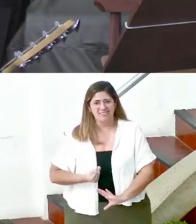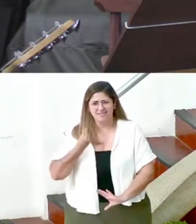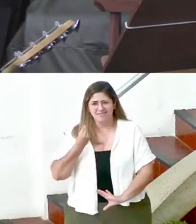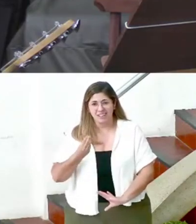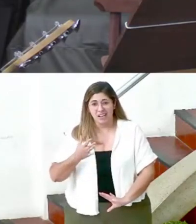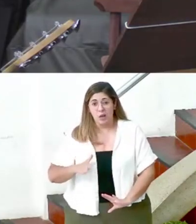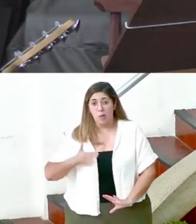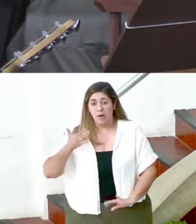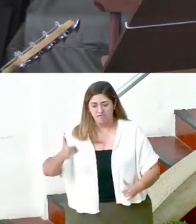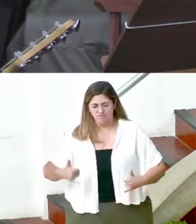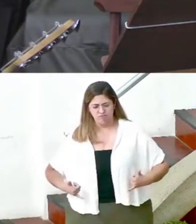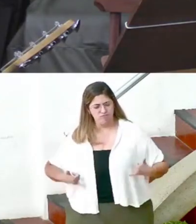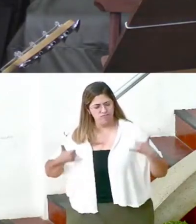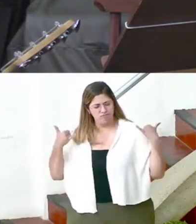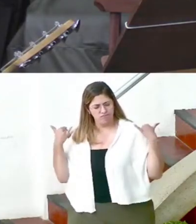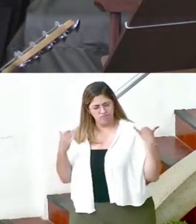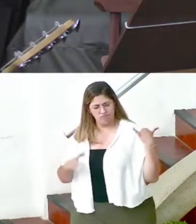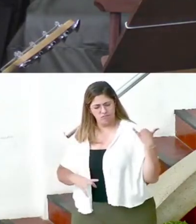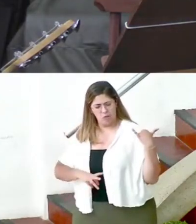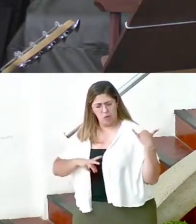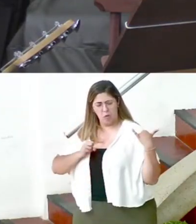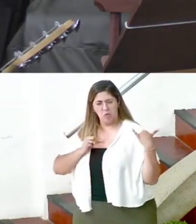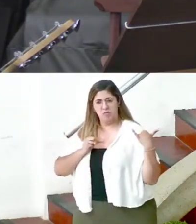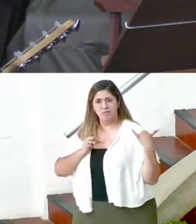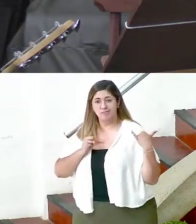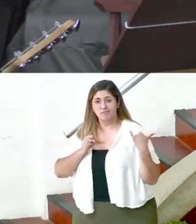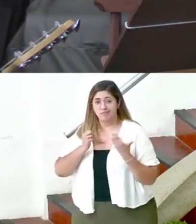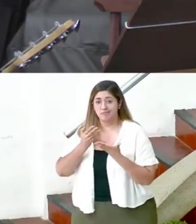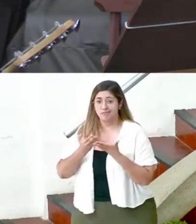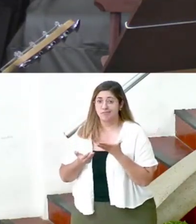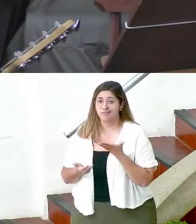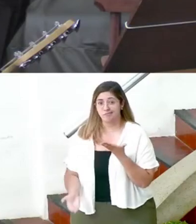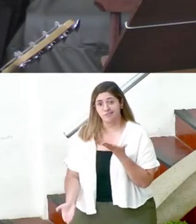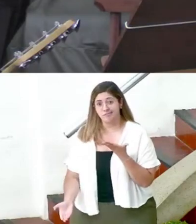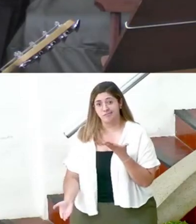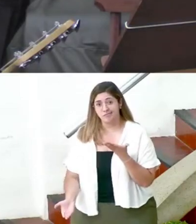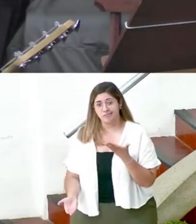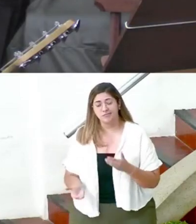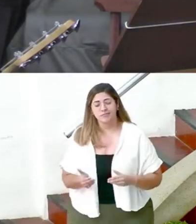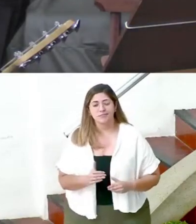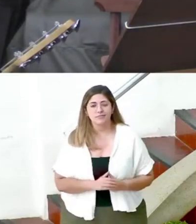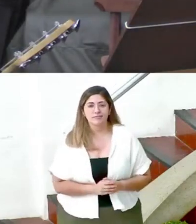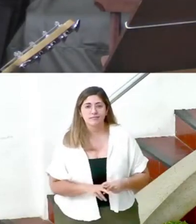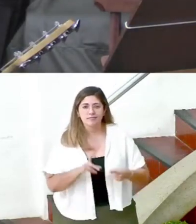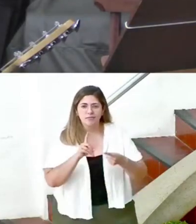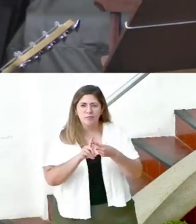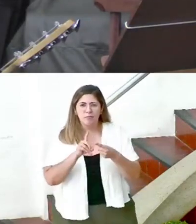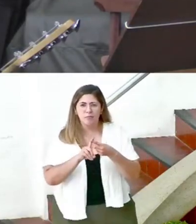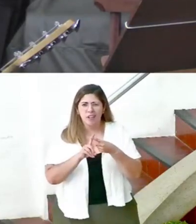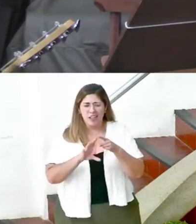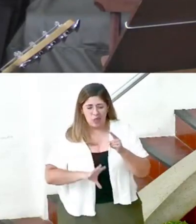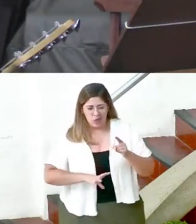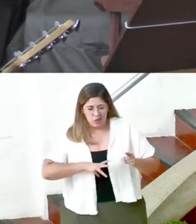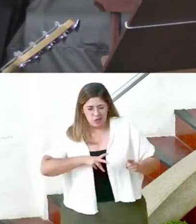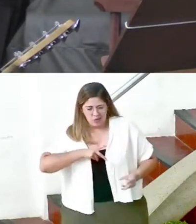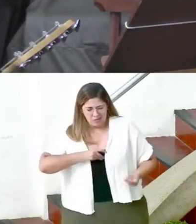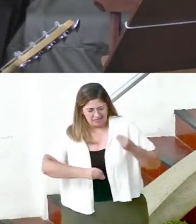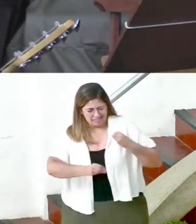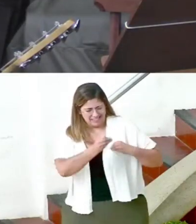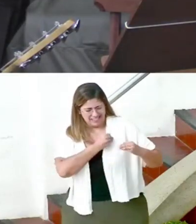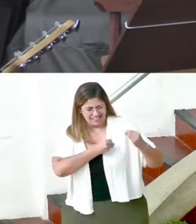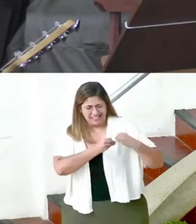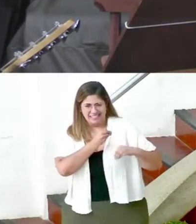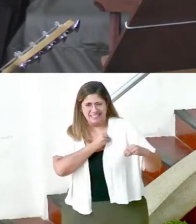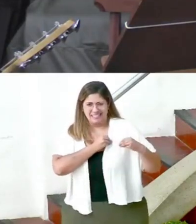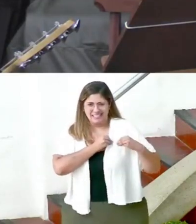momento precisa cair. Todo orgulhoso em algum momento vai cair. Porque o orgulho precede a queda. É simples